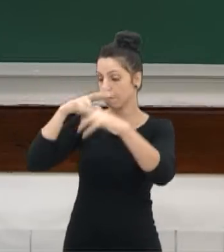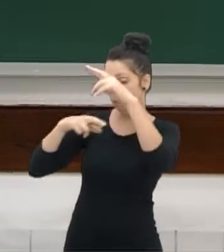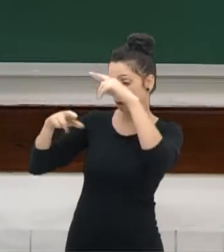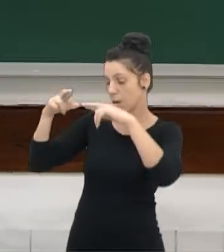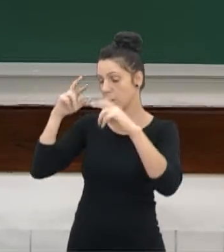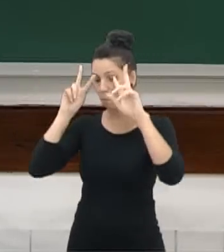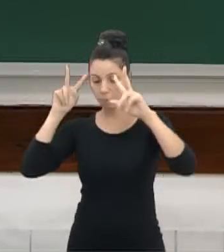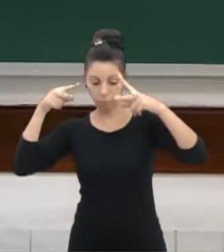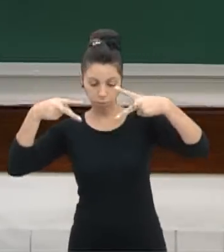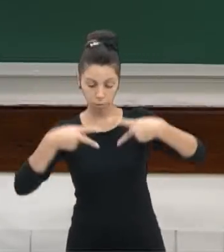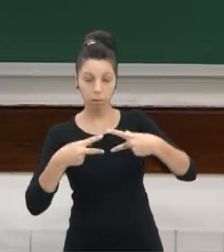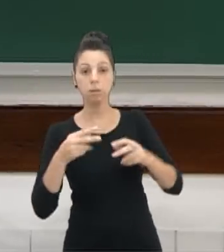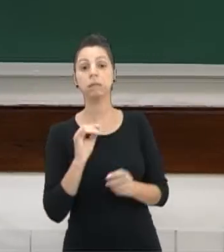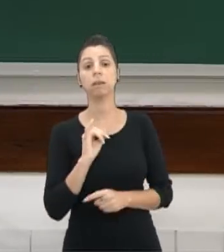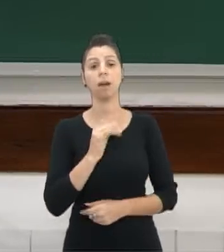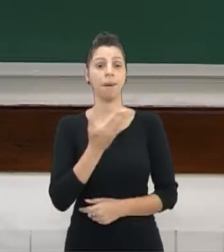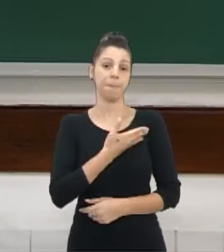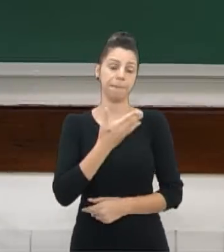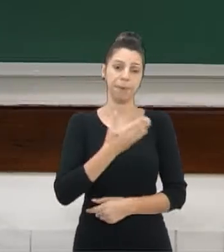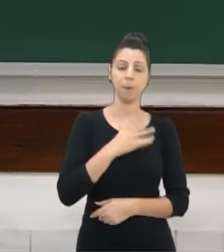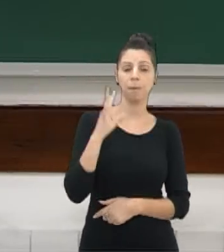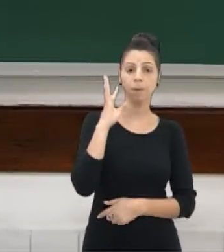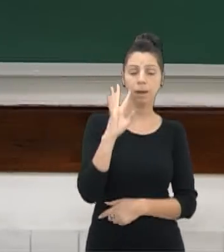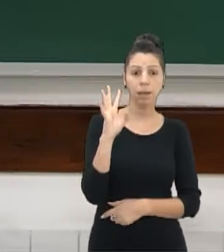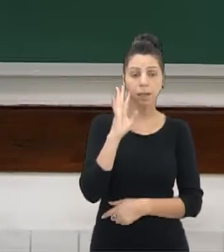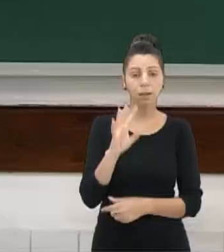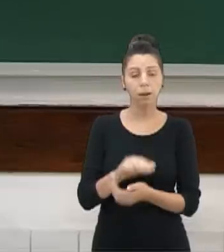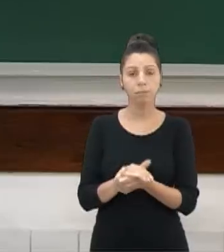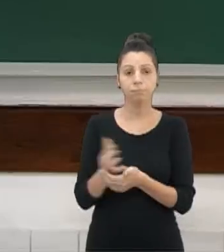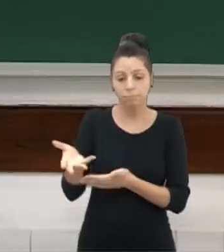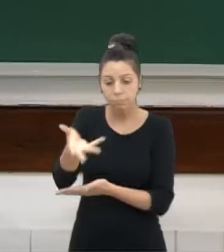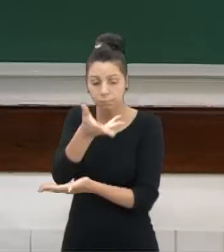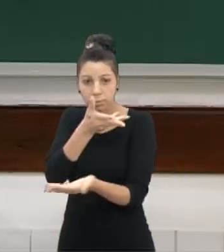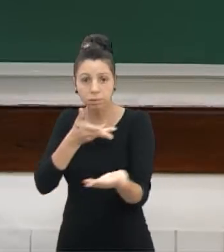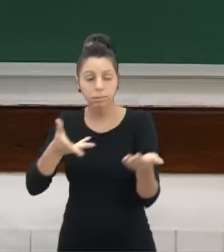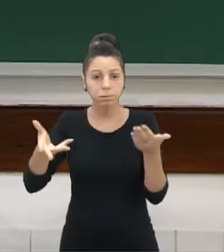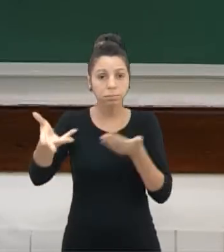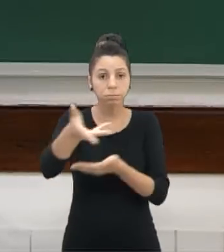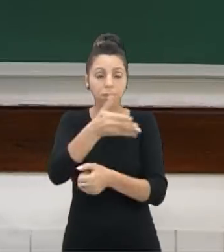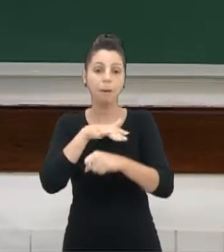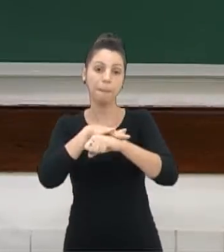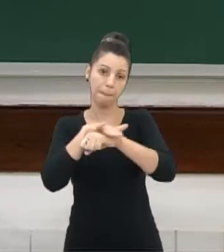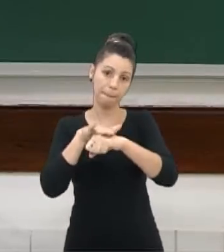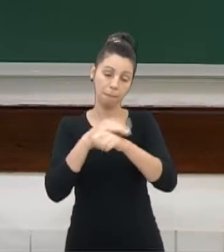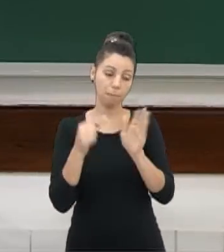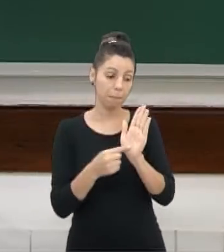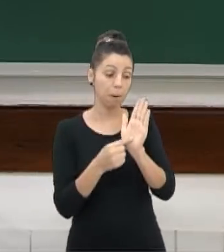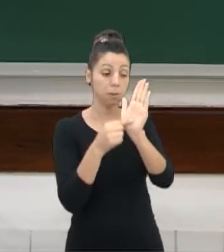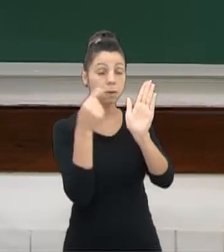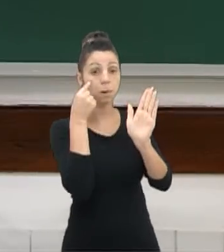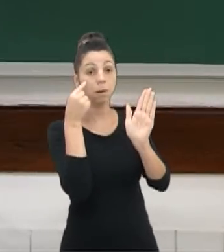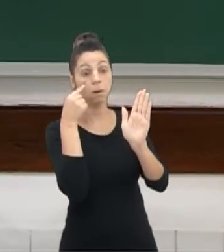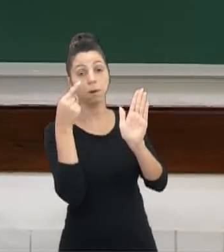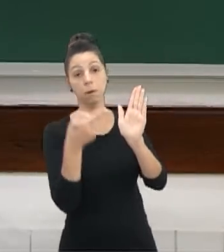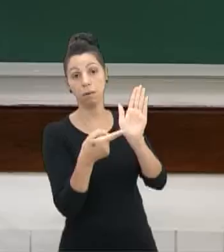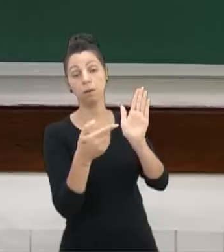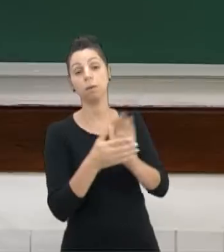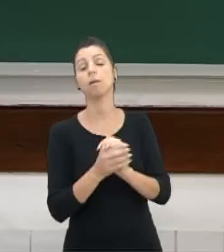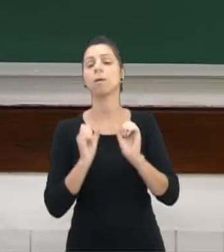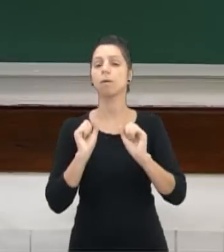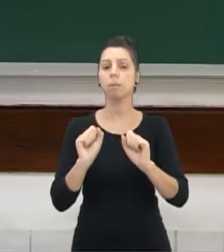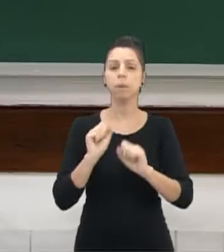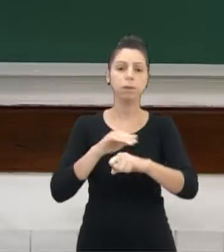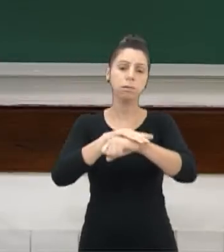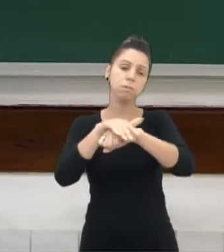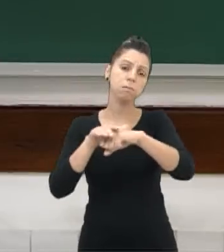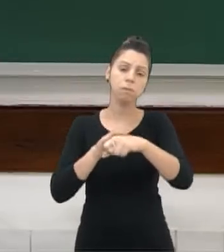amigo legal, uma boa amiga, alguém aí que seja bacana para conversar, você mostra para essa pessoa e você pode conversar com ela